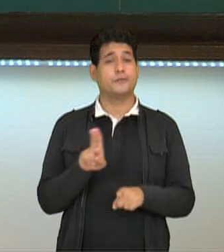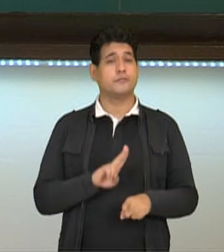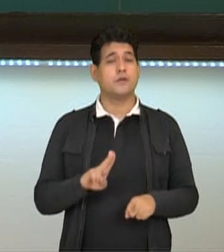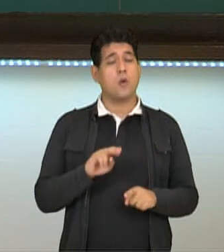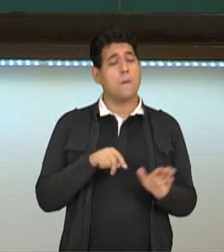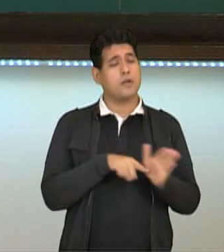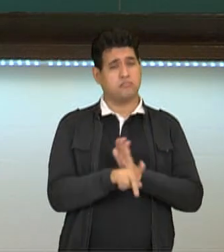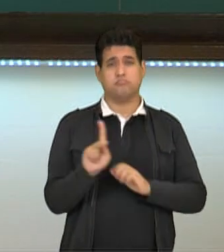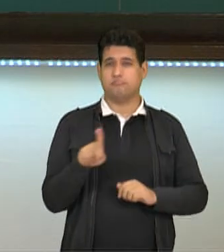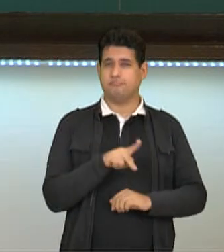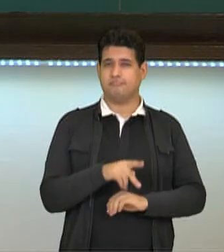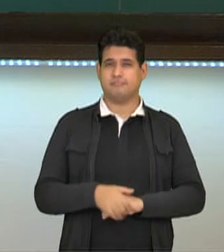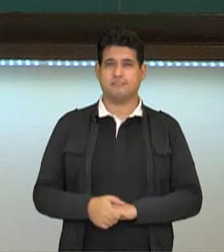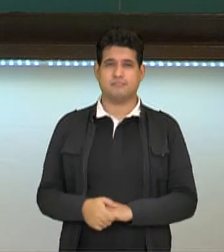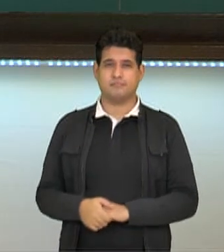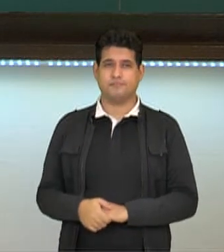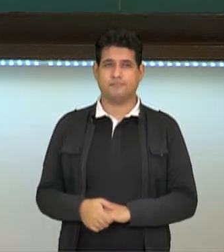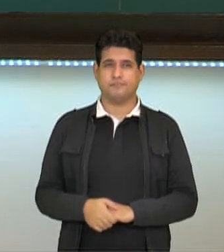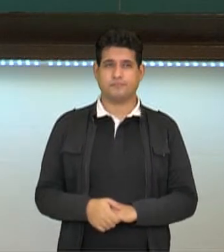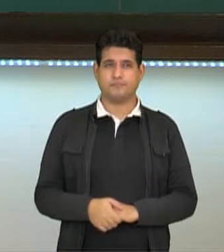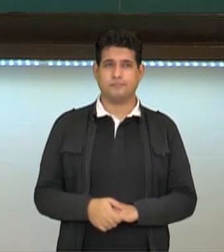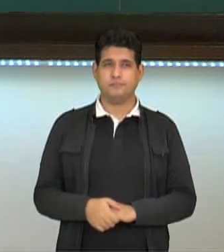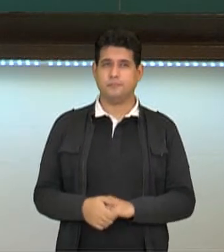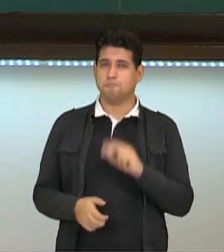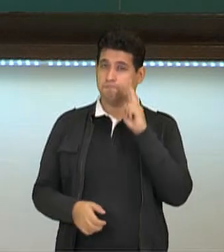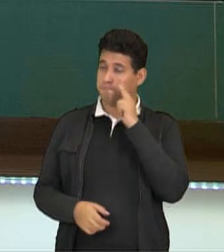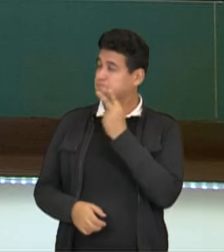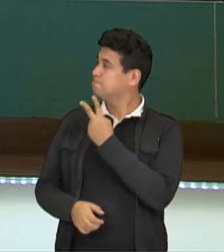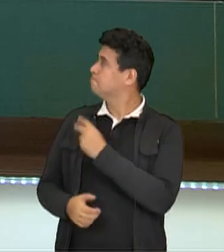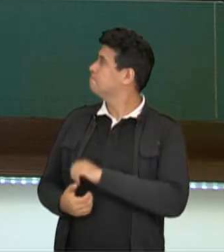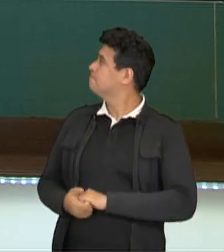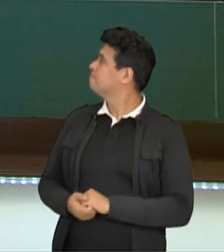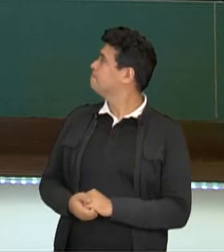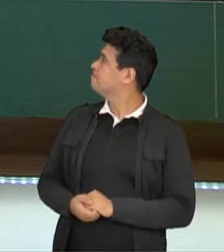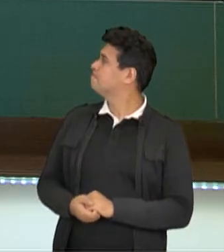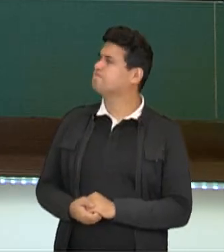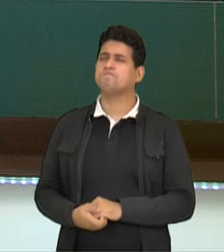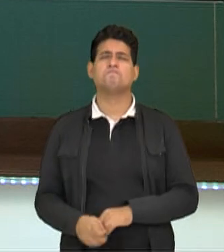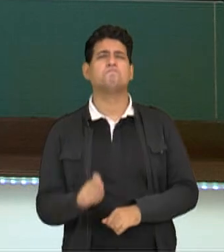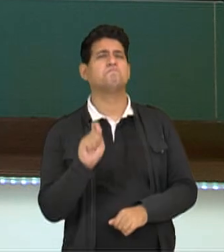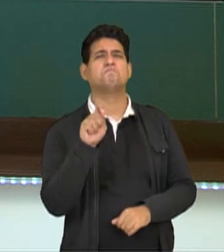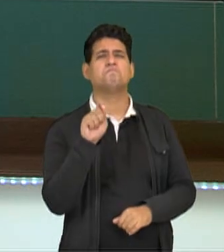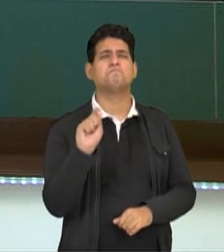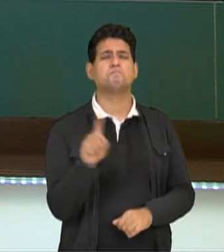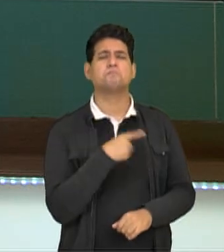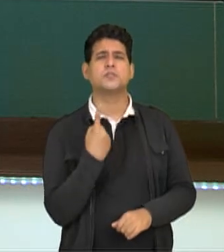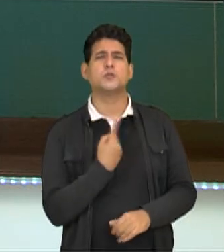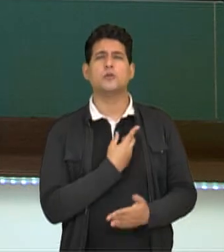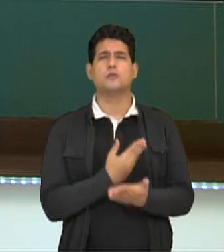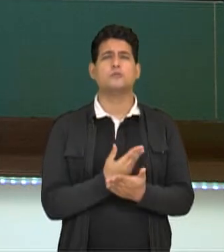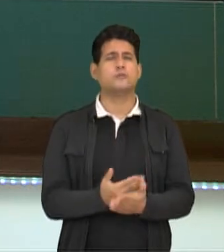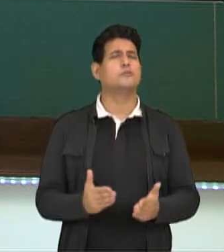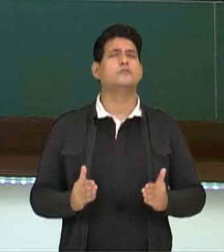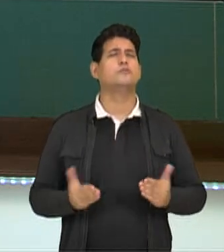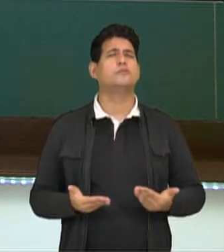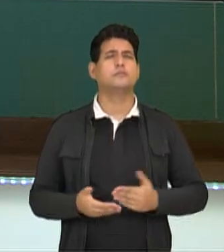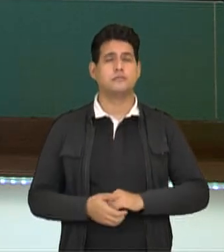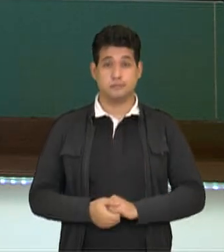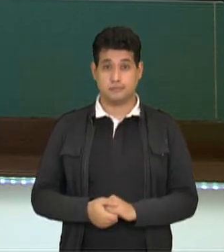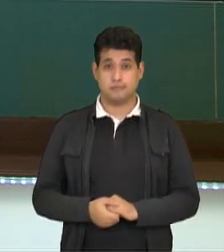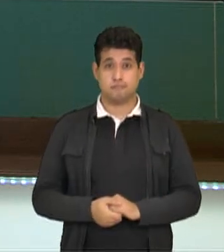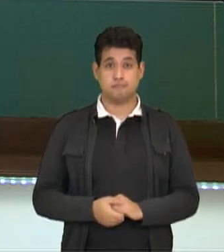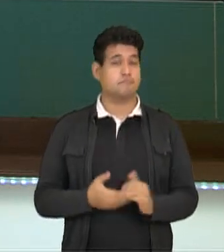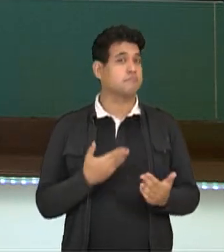seu professor. What did we study today? O que nós estudamos hoje?